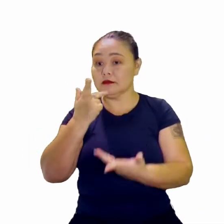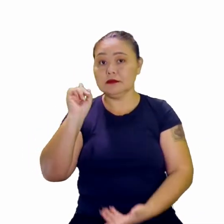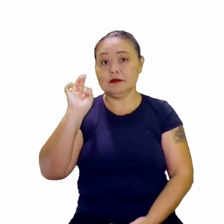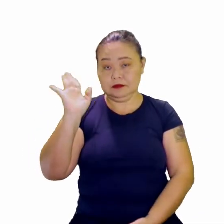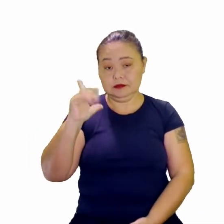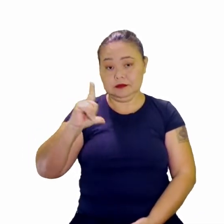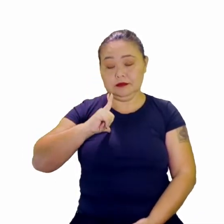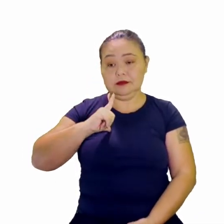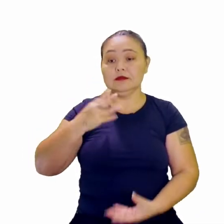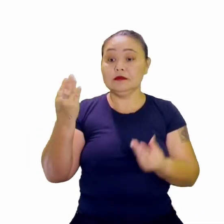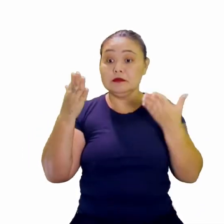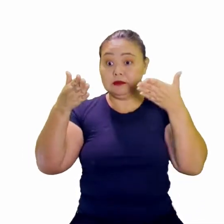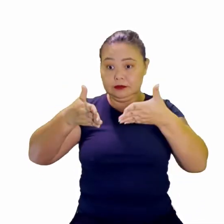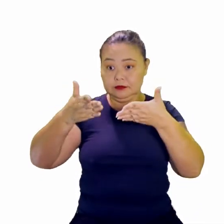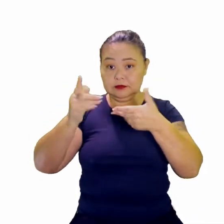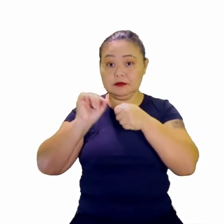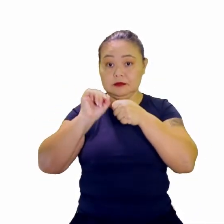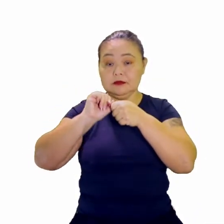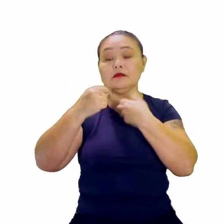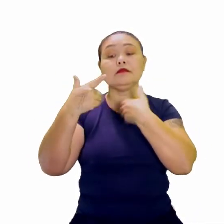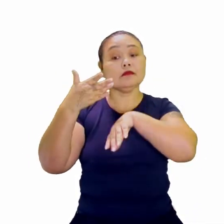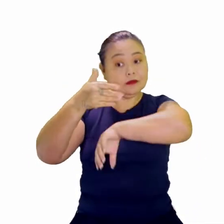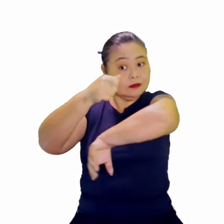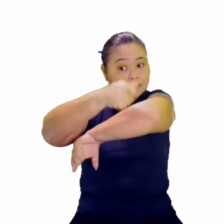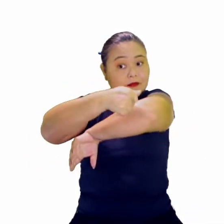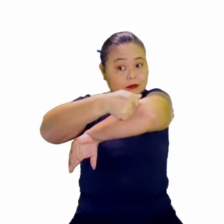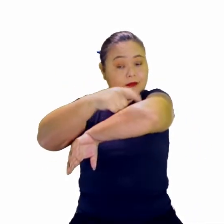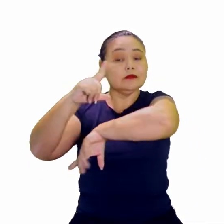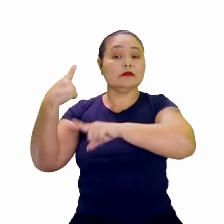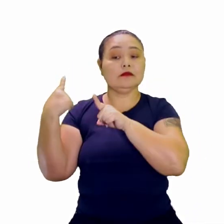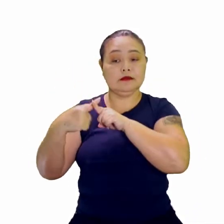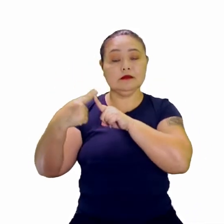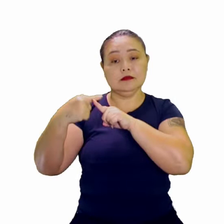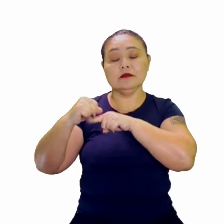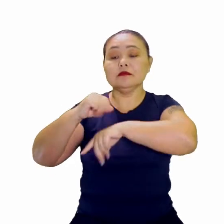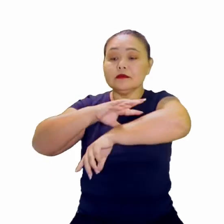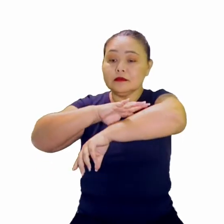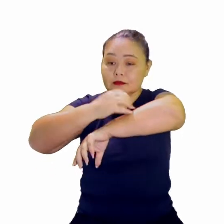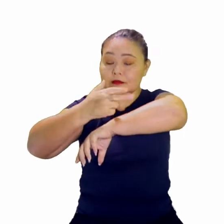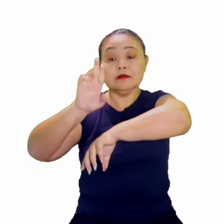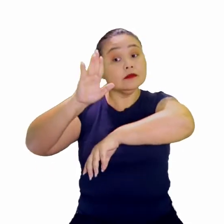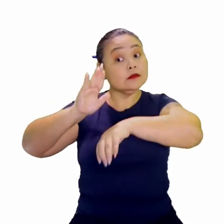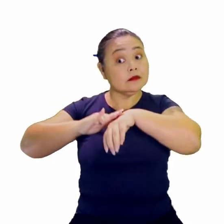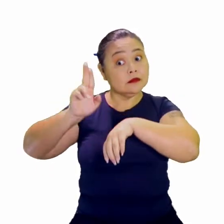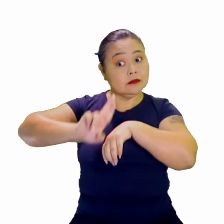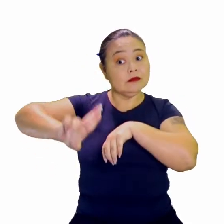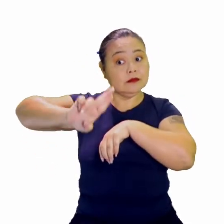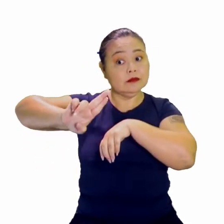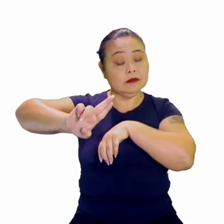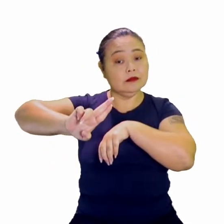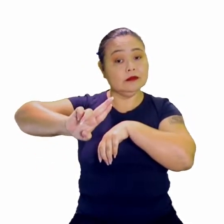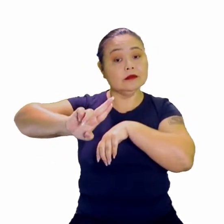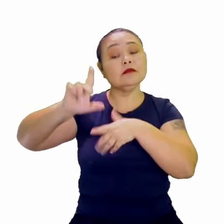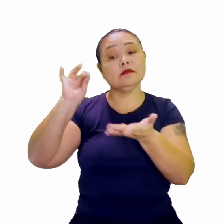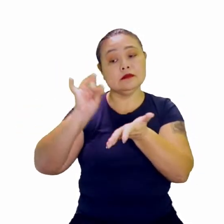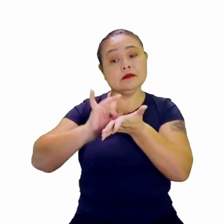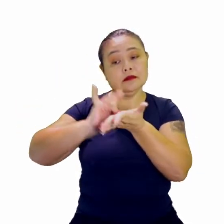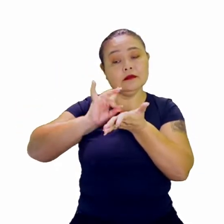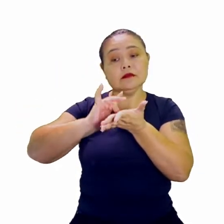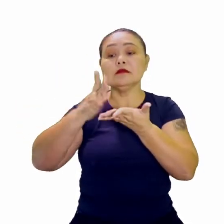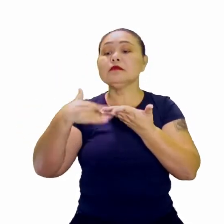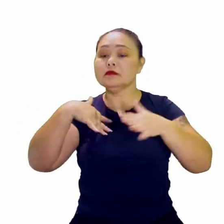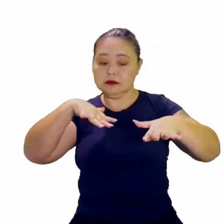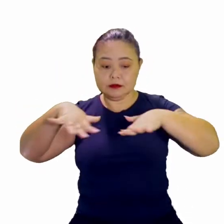disse, o nosso foco está no músculo esquelético, né? Por quê? Porque é o músculo que a gente mais utiliza, que a gente, na verdade, utiliza